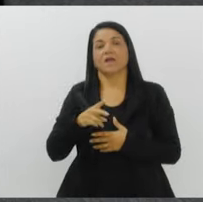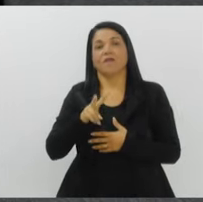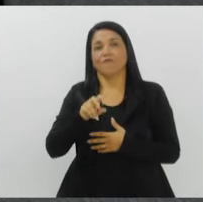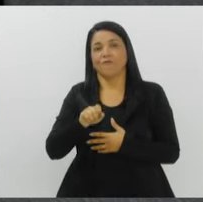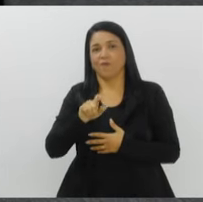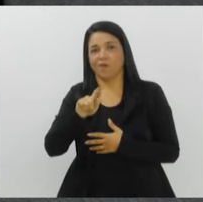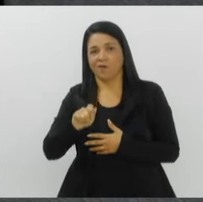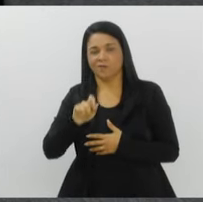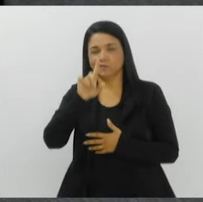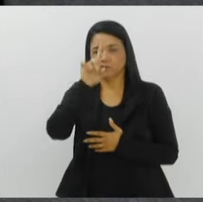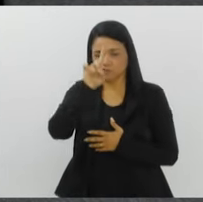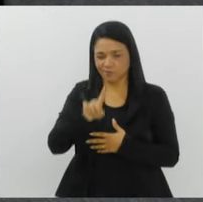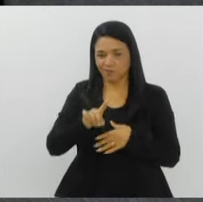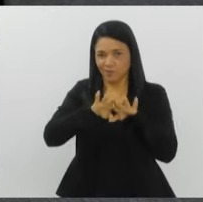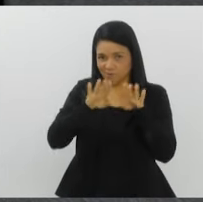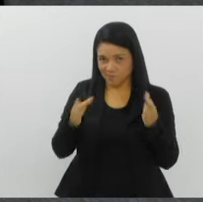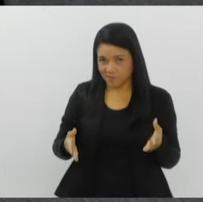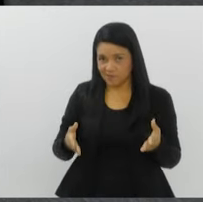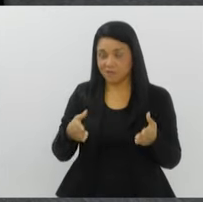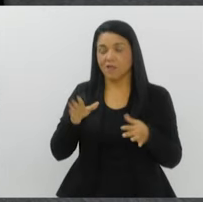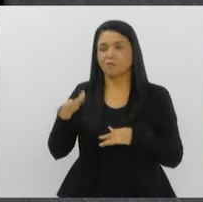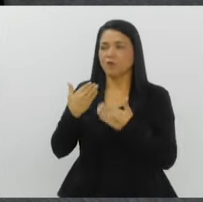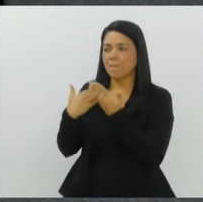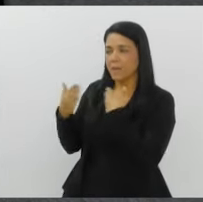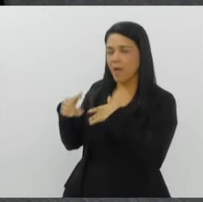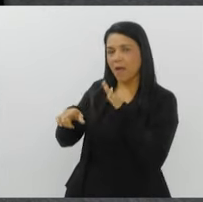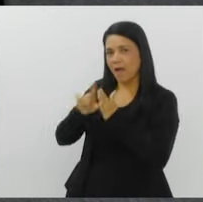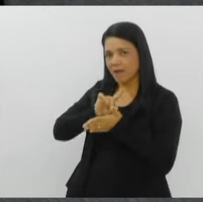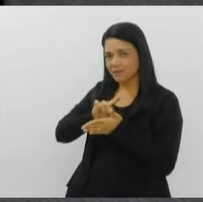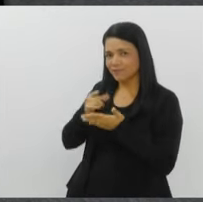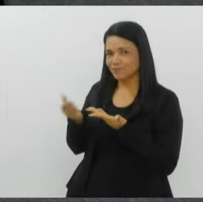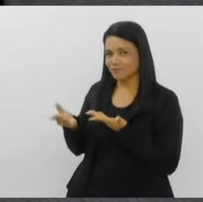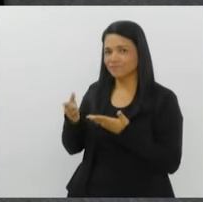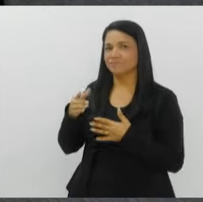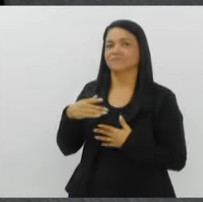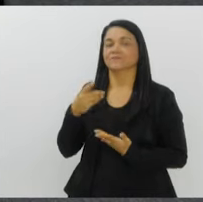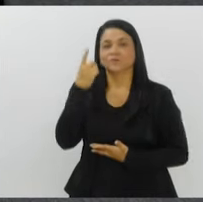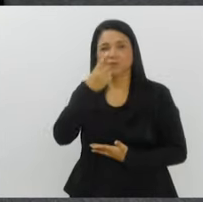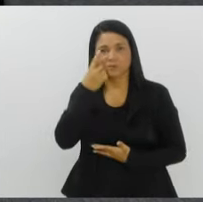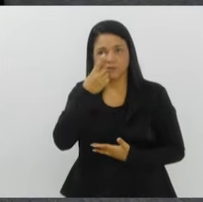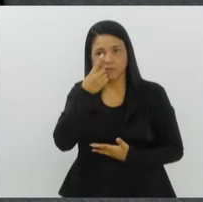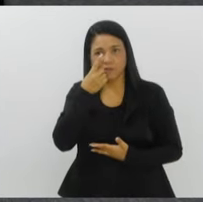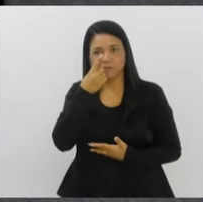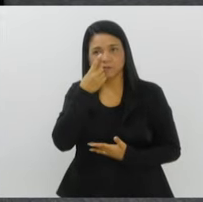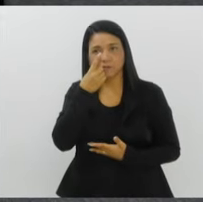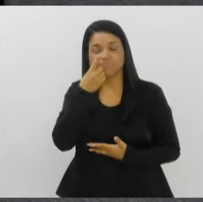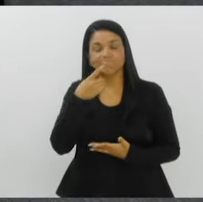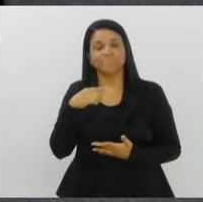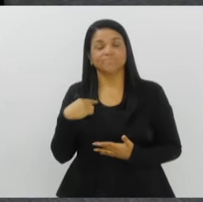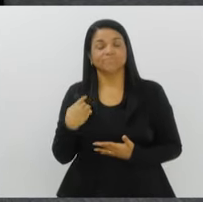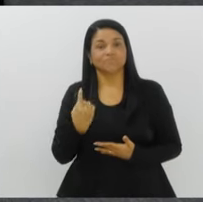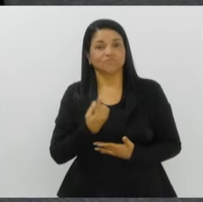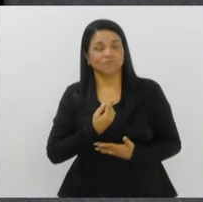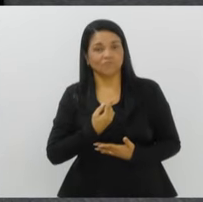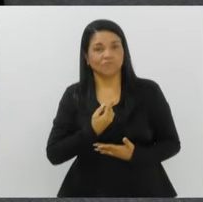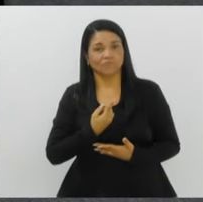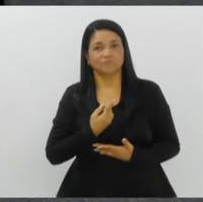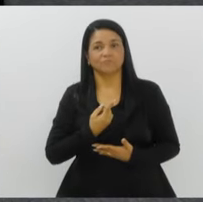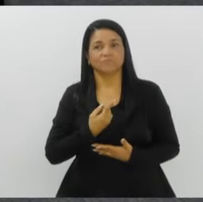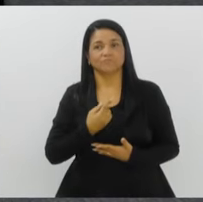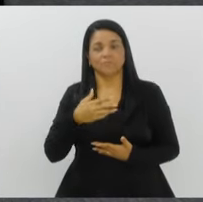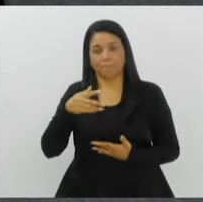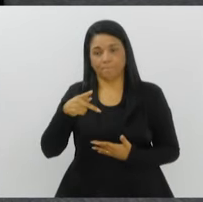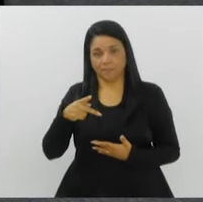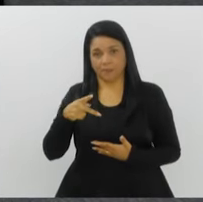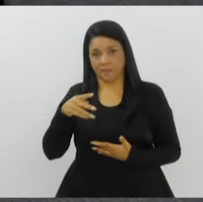tive a oportunidade de falar agora há pouco com o deputado. Talvez, no nosso caso, um impeditivo para fazer o